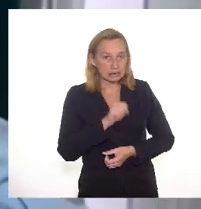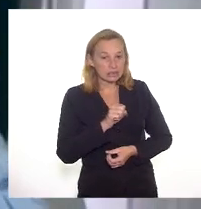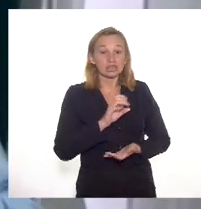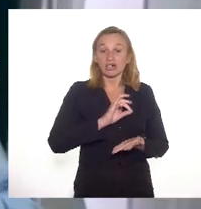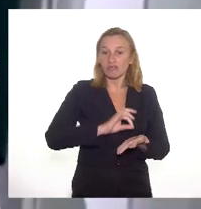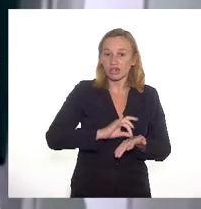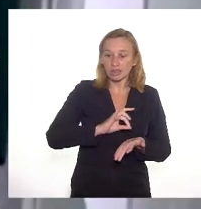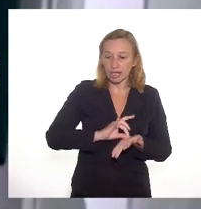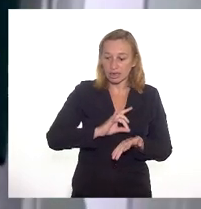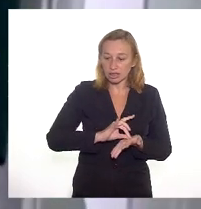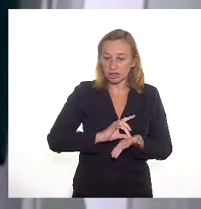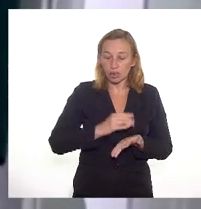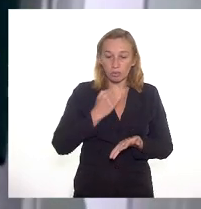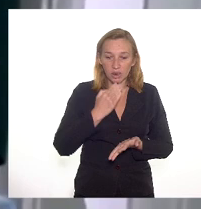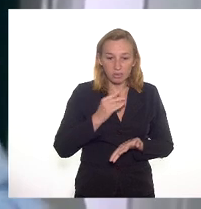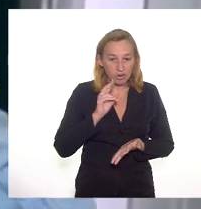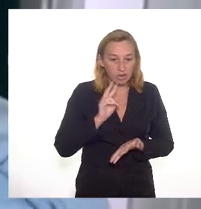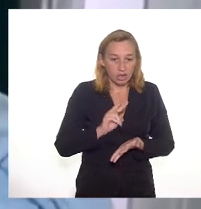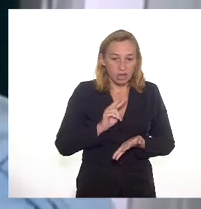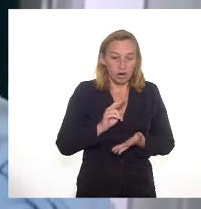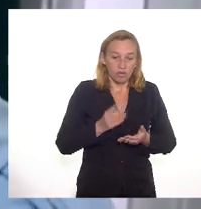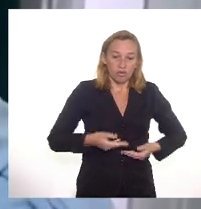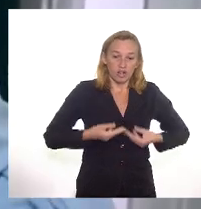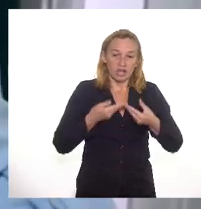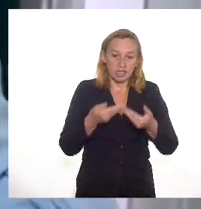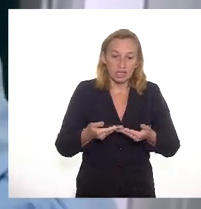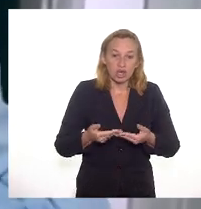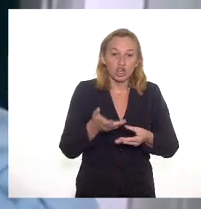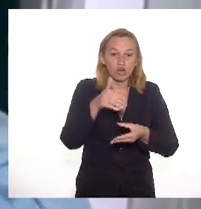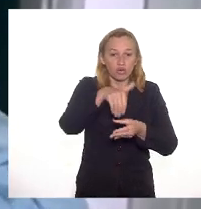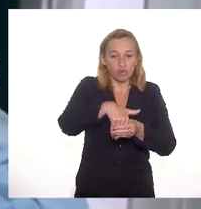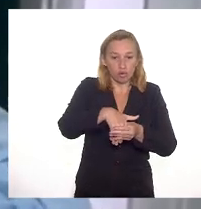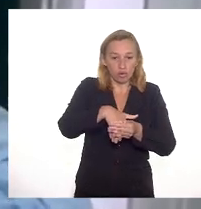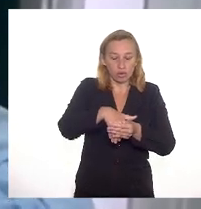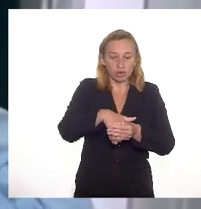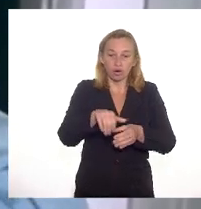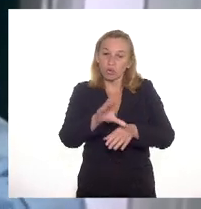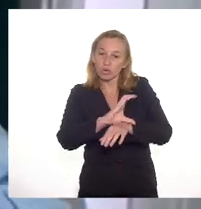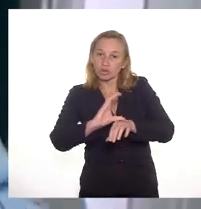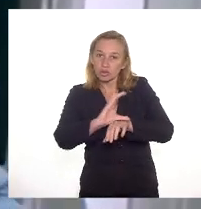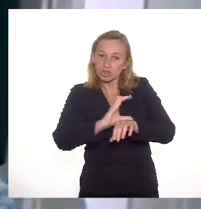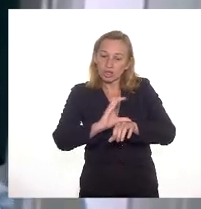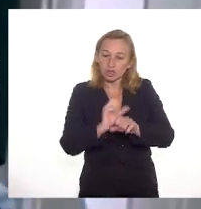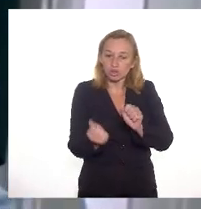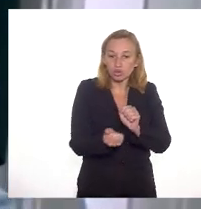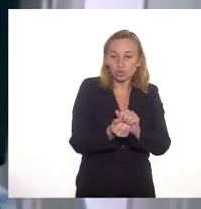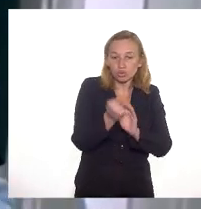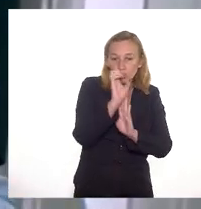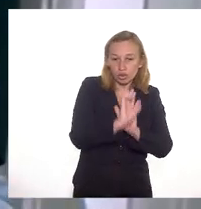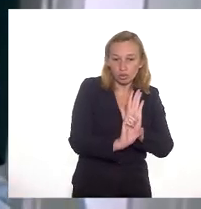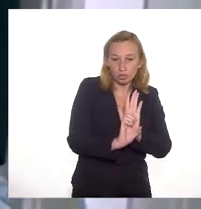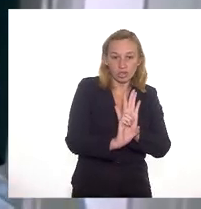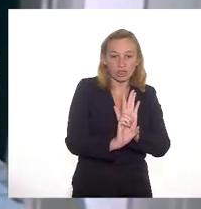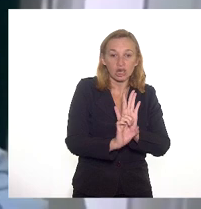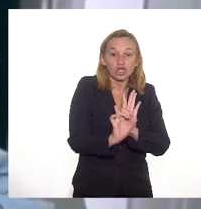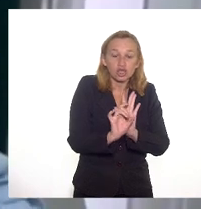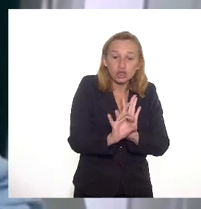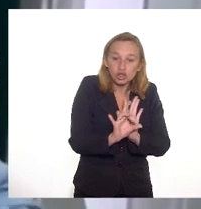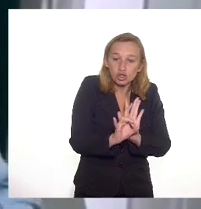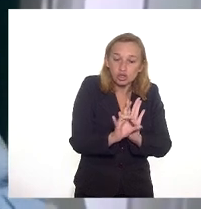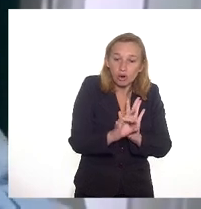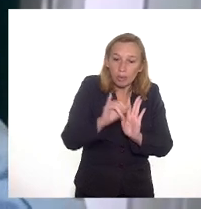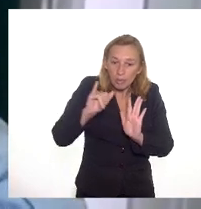verdade, eu pedi vistas e ofereci um voto pela constitucionalidade com emendas apenas